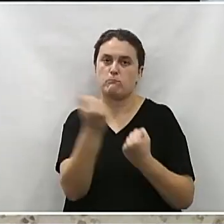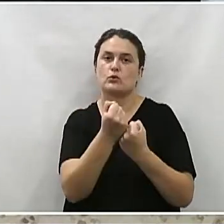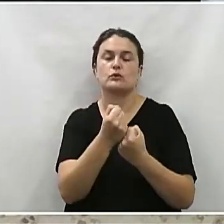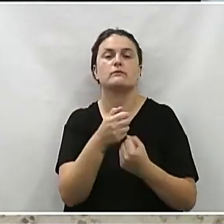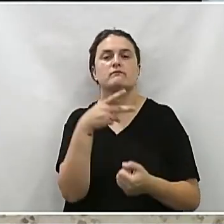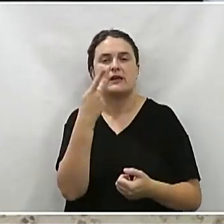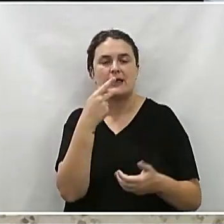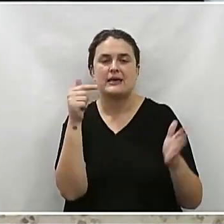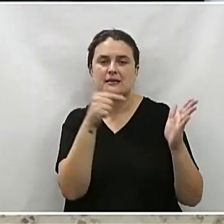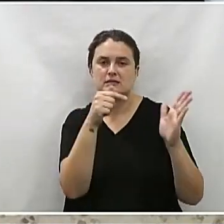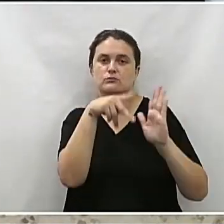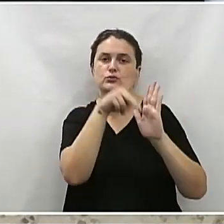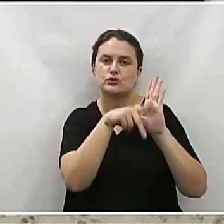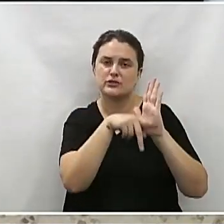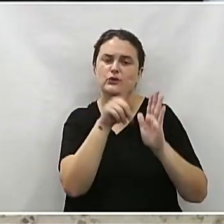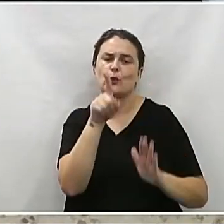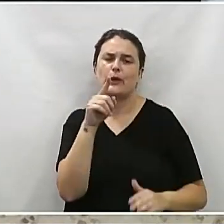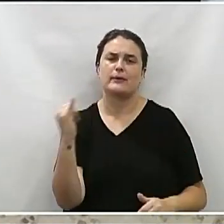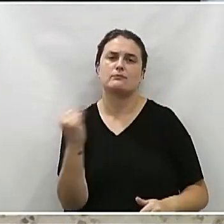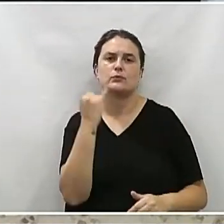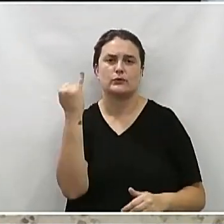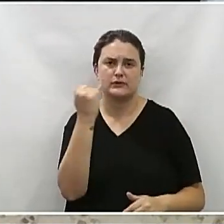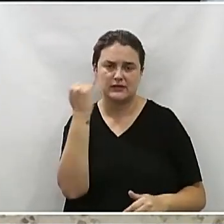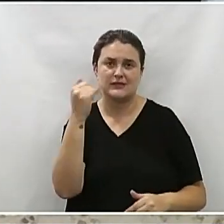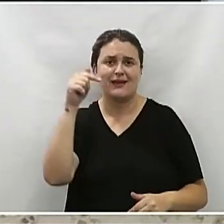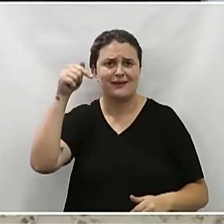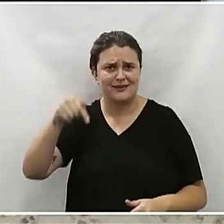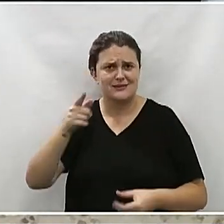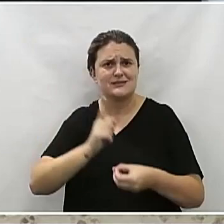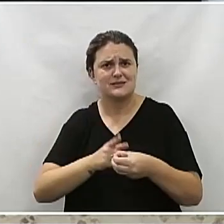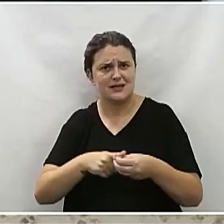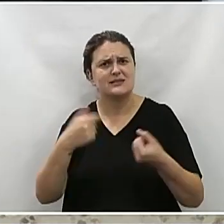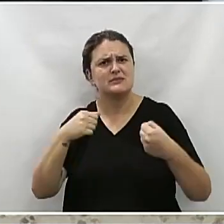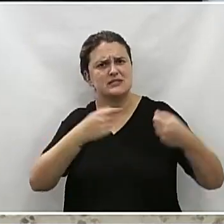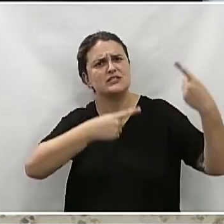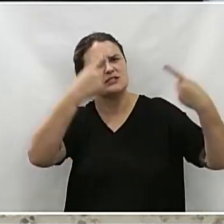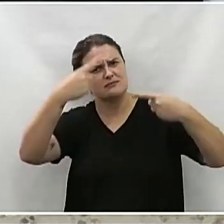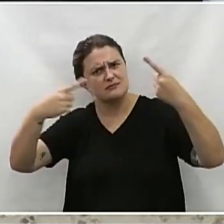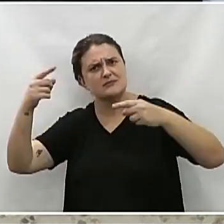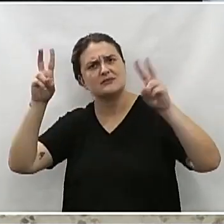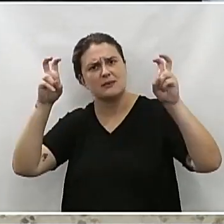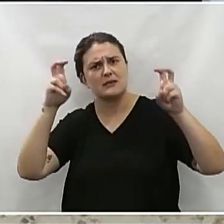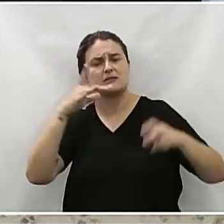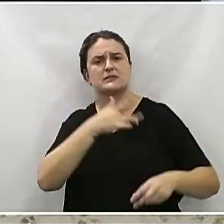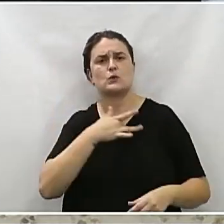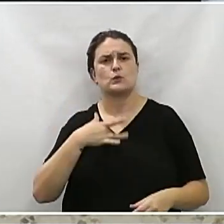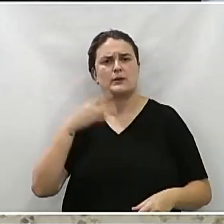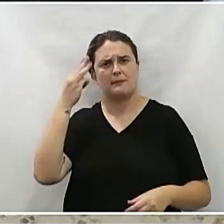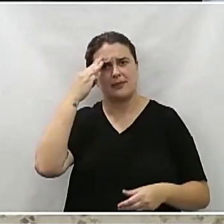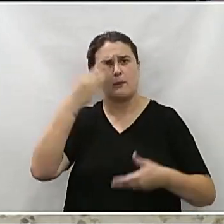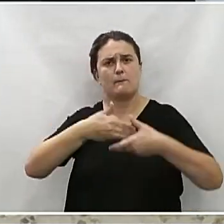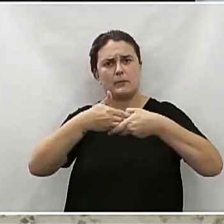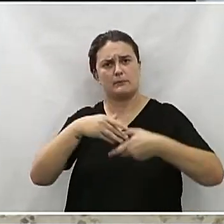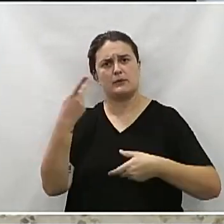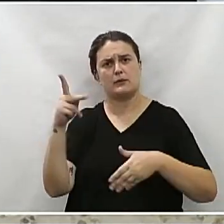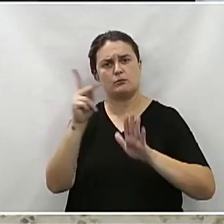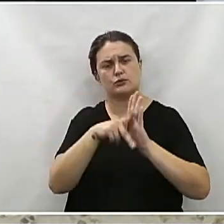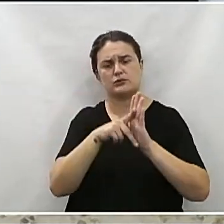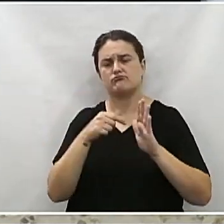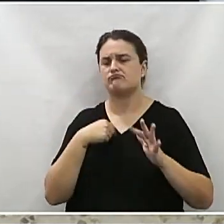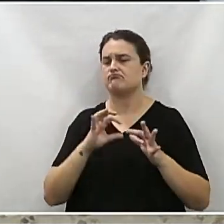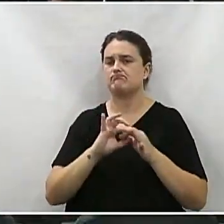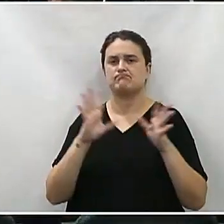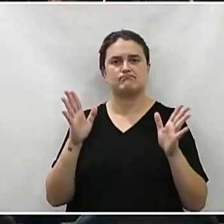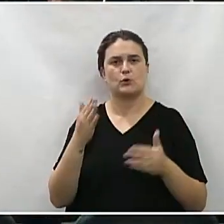ressaltar mais uma vez a importância de discutir, em união da vitória, a questão da saúde mental. Então, parabéns pelo projeto e fico à